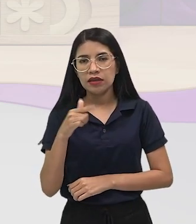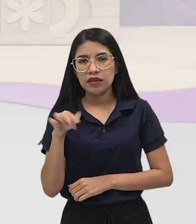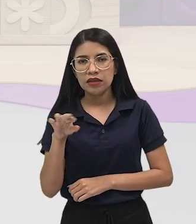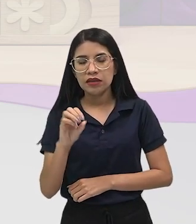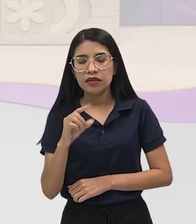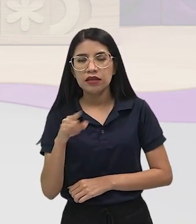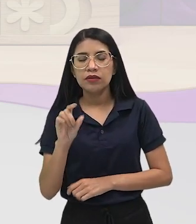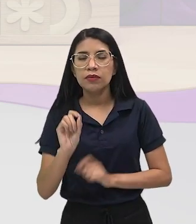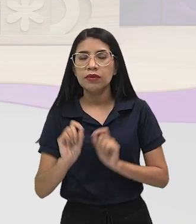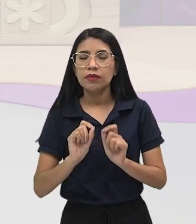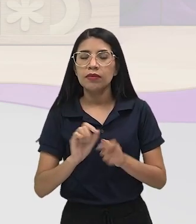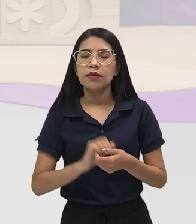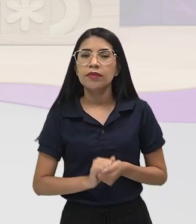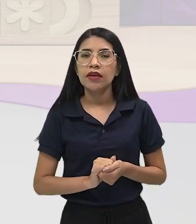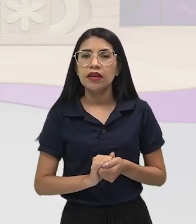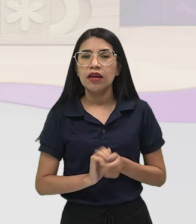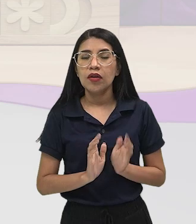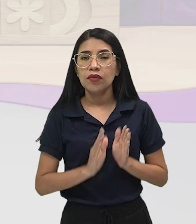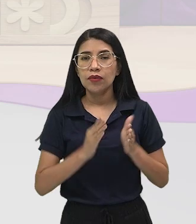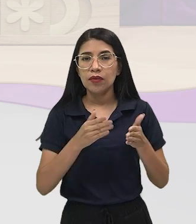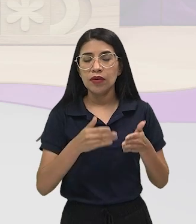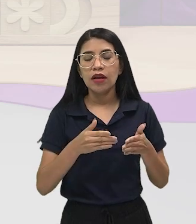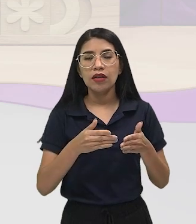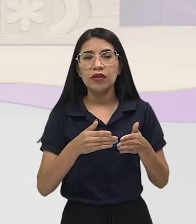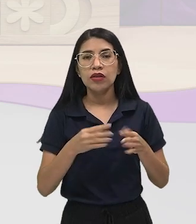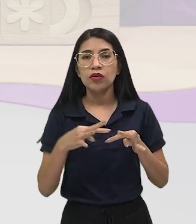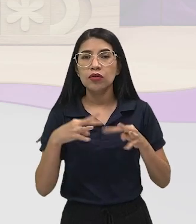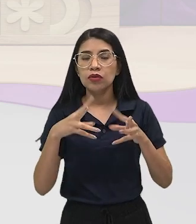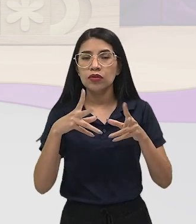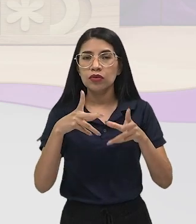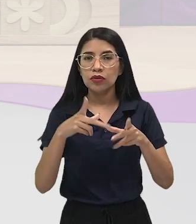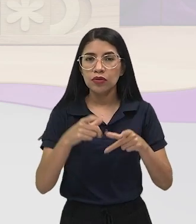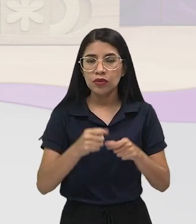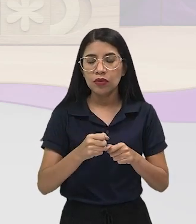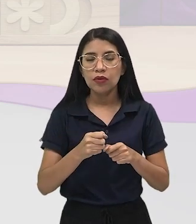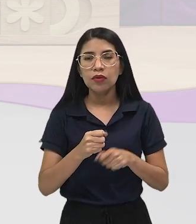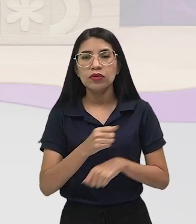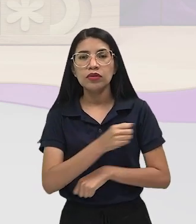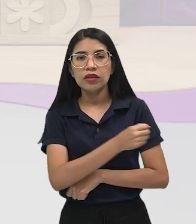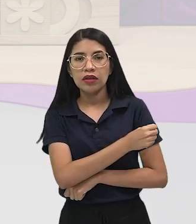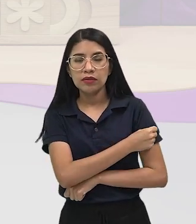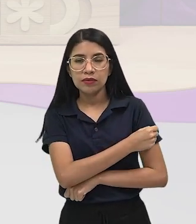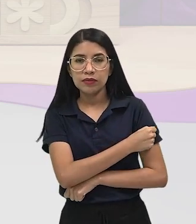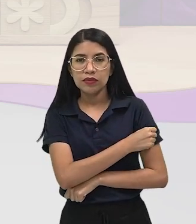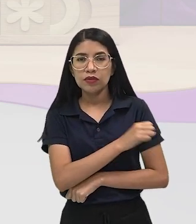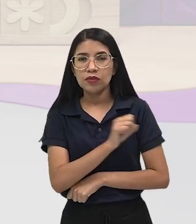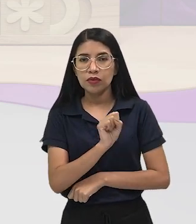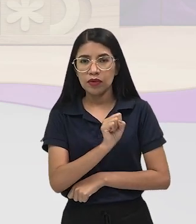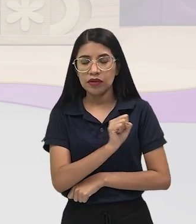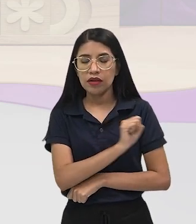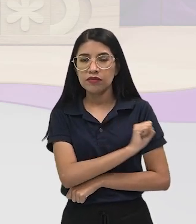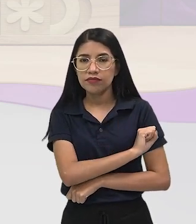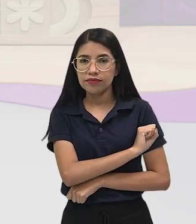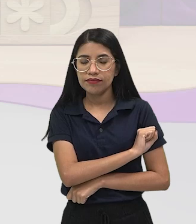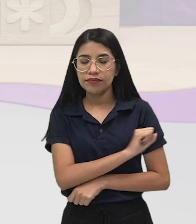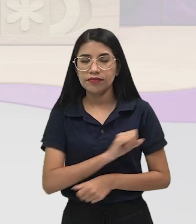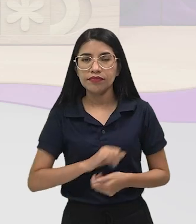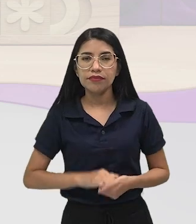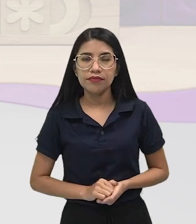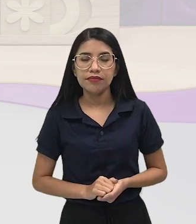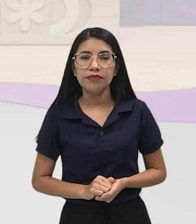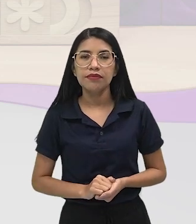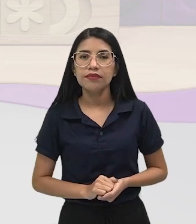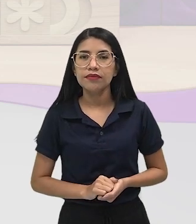em questão é a população de todos os alunos do oitavo ano. Beleza?